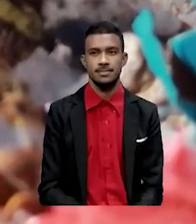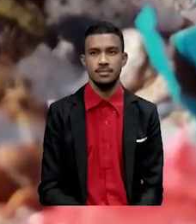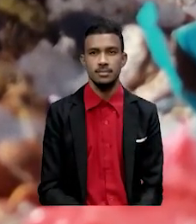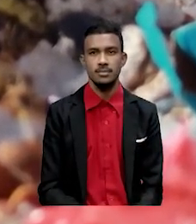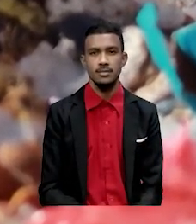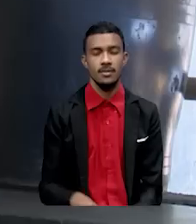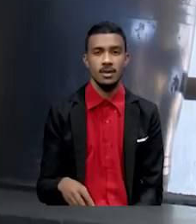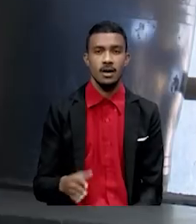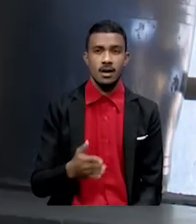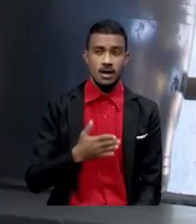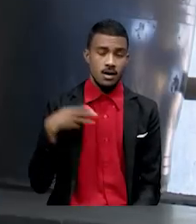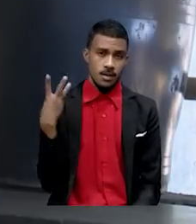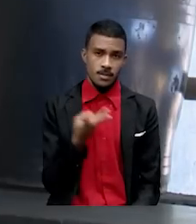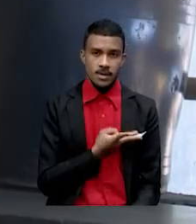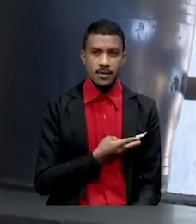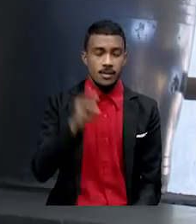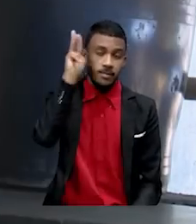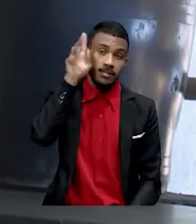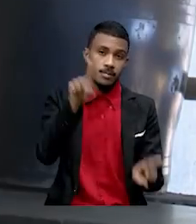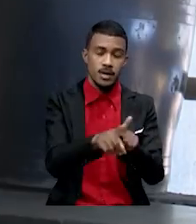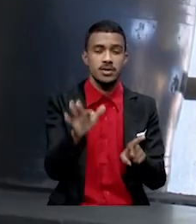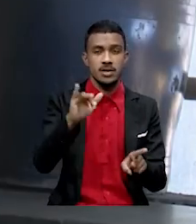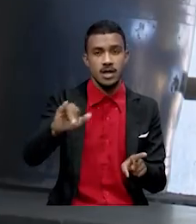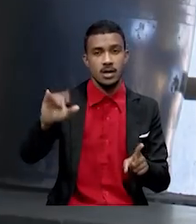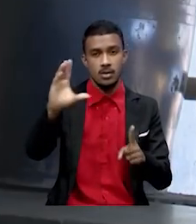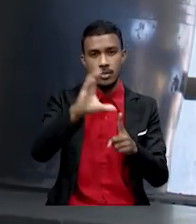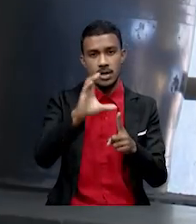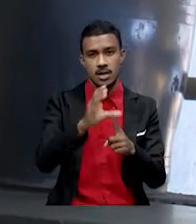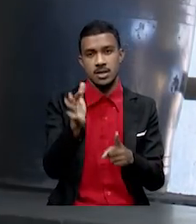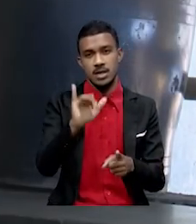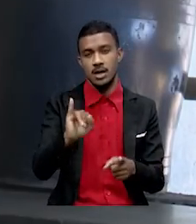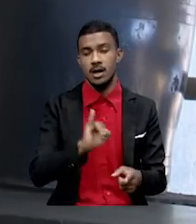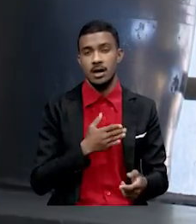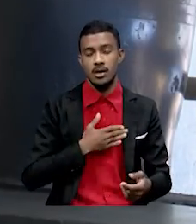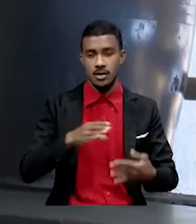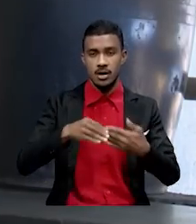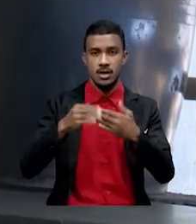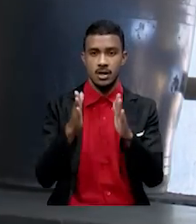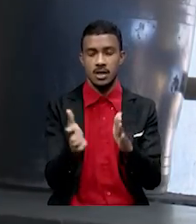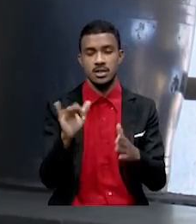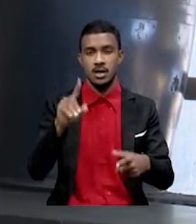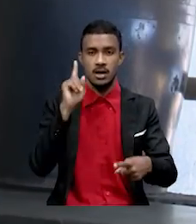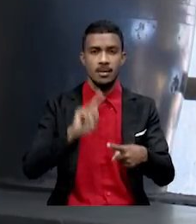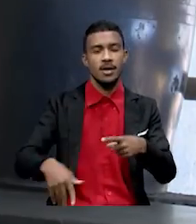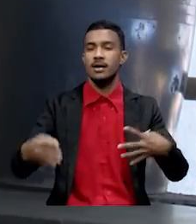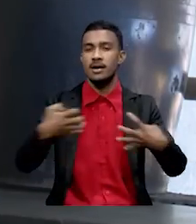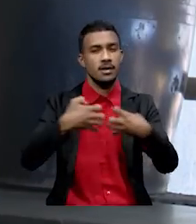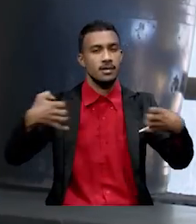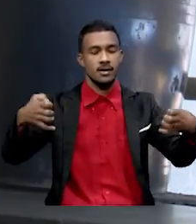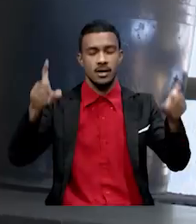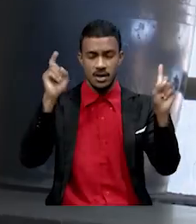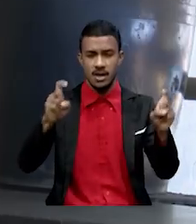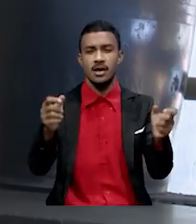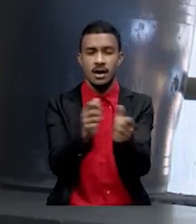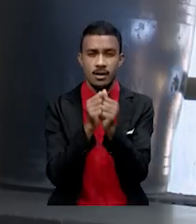auni a maun sira auni a ma comandante sira auni a líder sira la belle fa malu tem que turu a motu